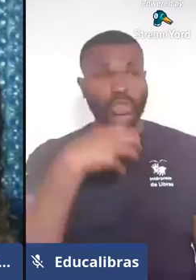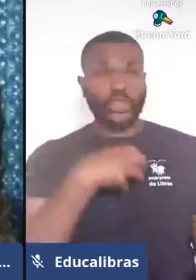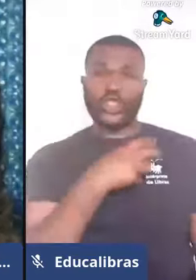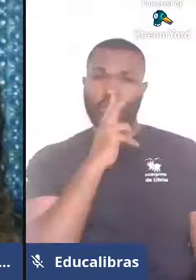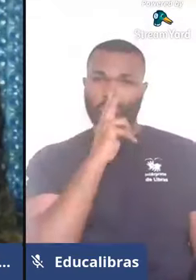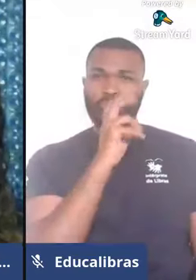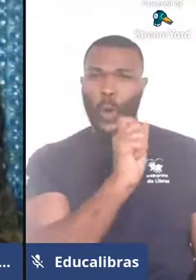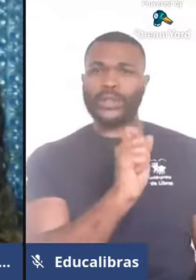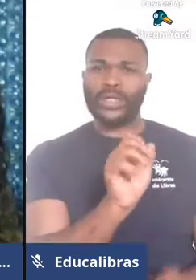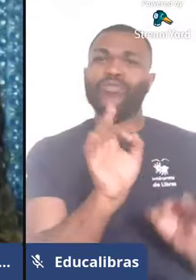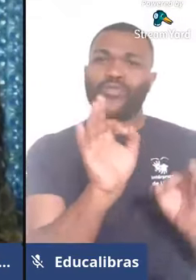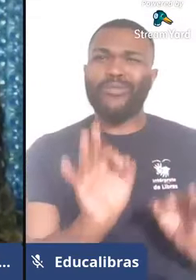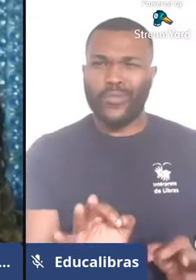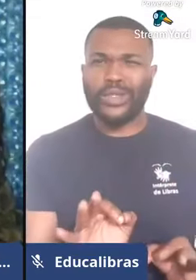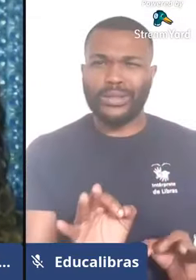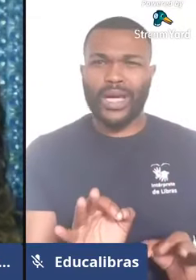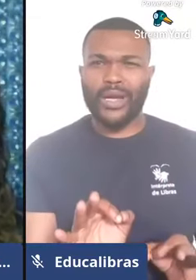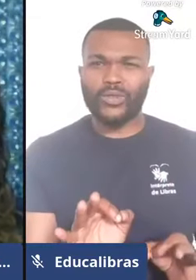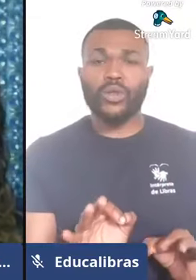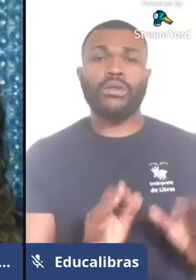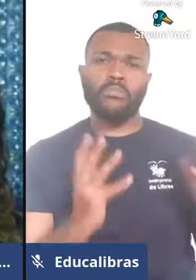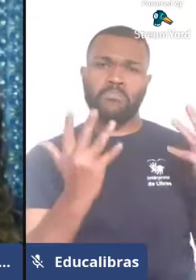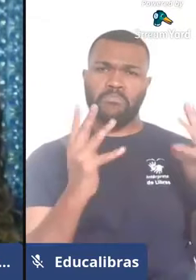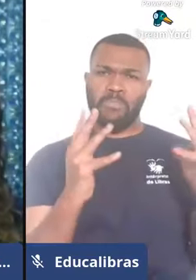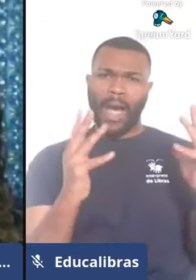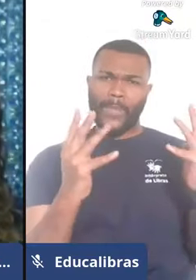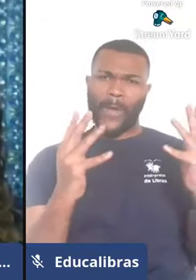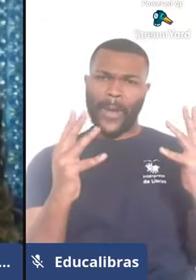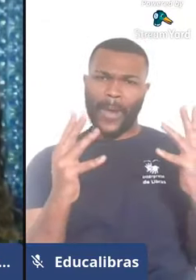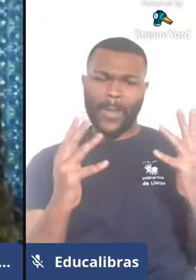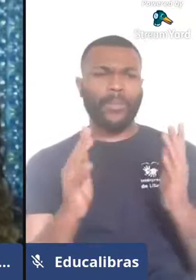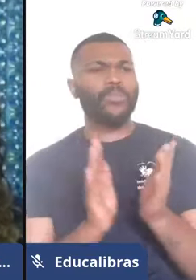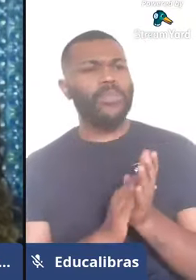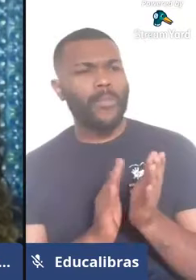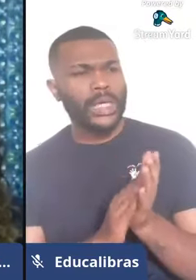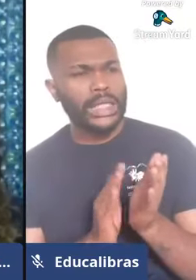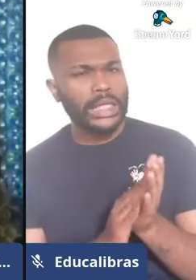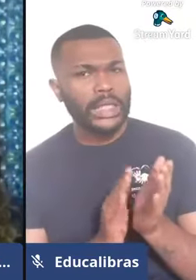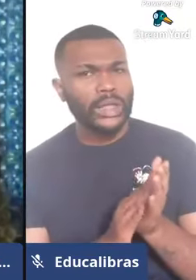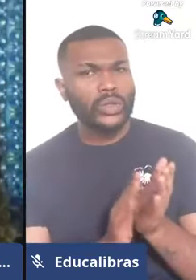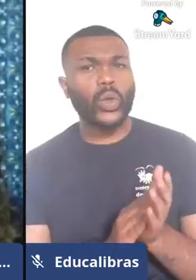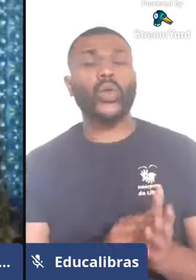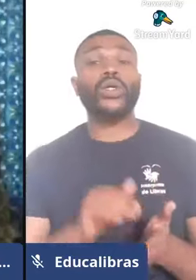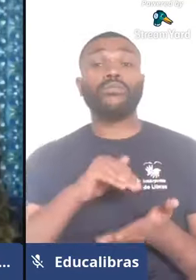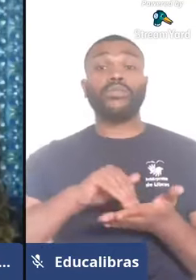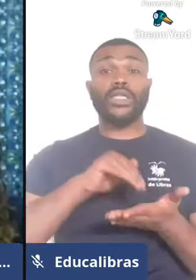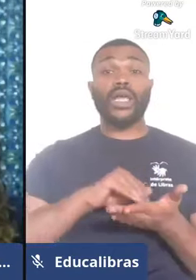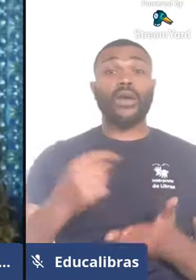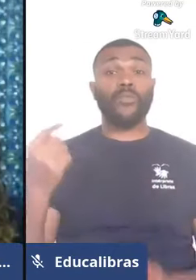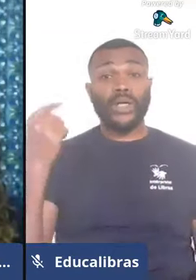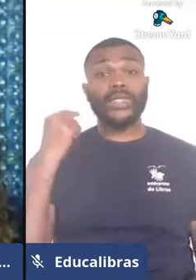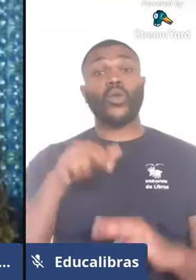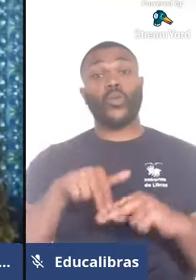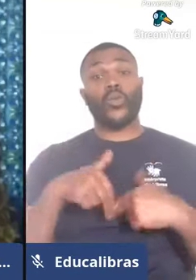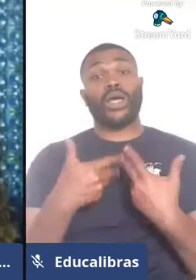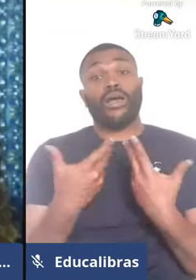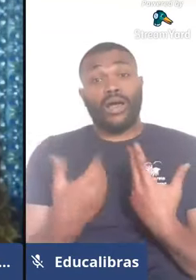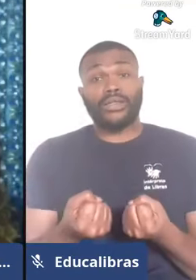acertada. Eu até parabenizo, né, a gestão da secretaria nessa época por ter feito isso, por ter